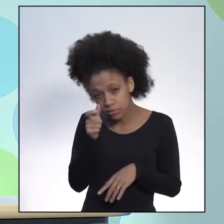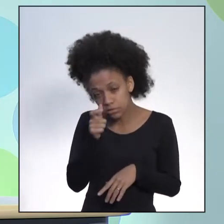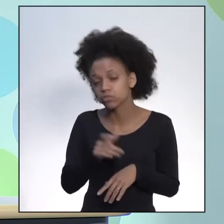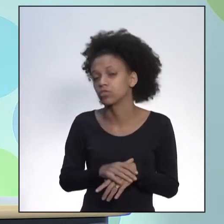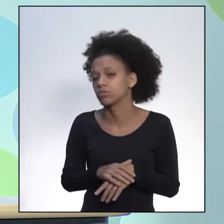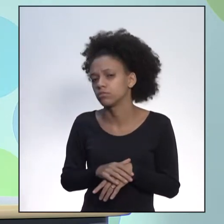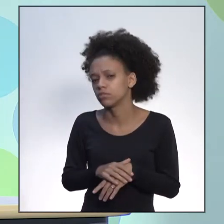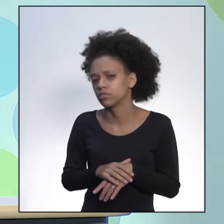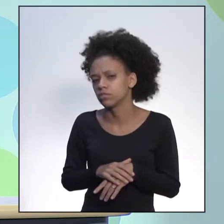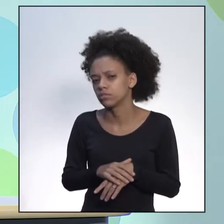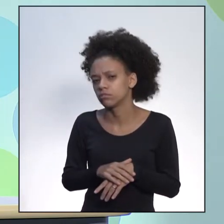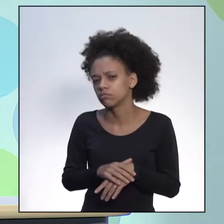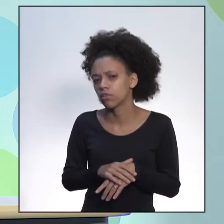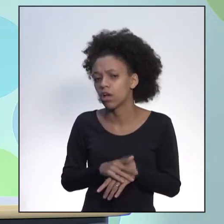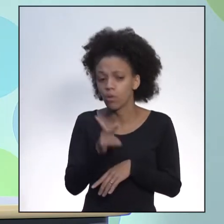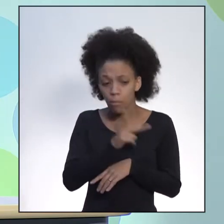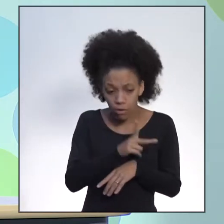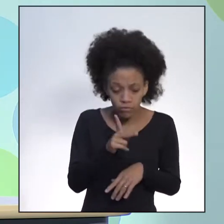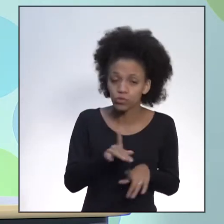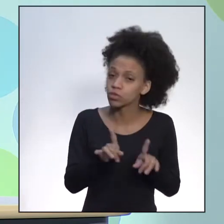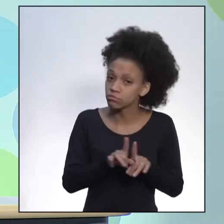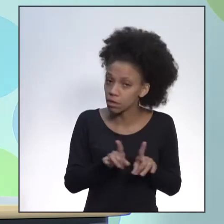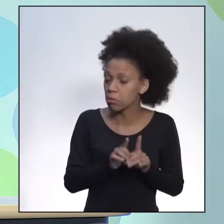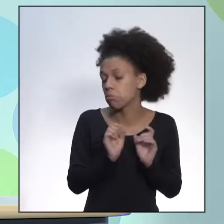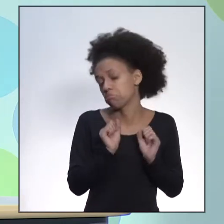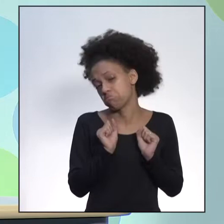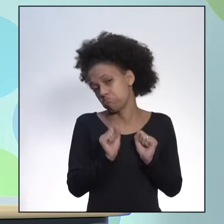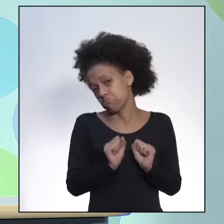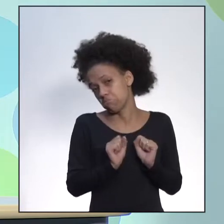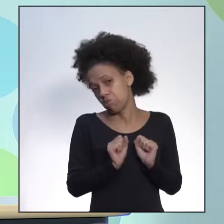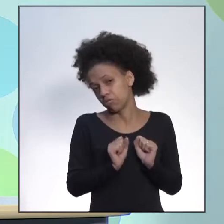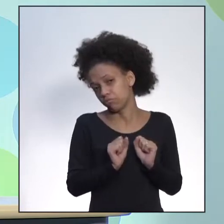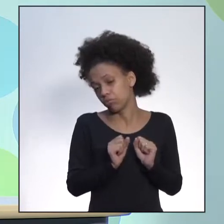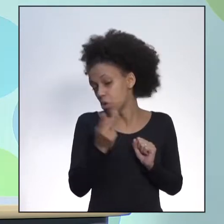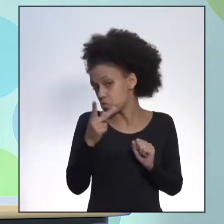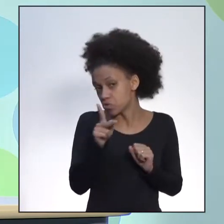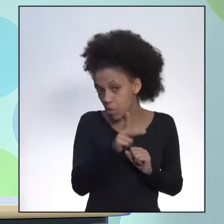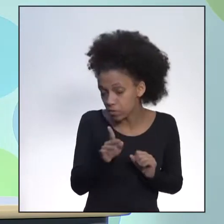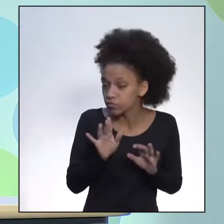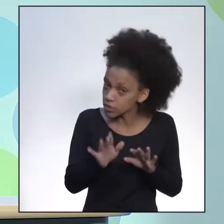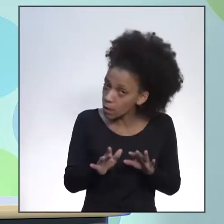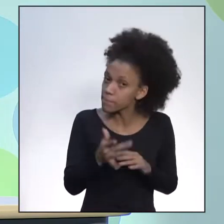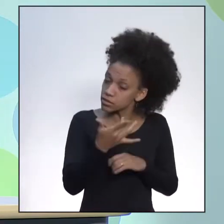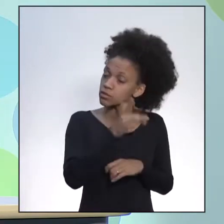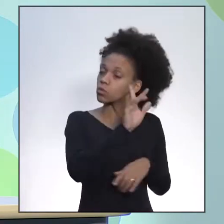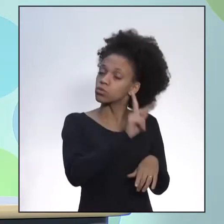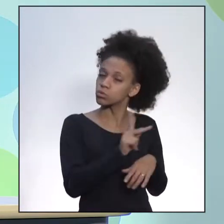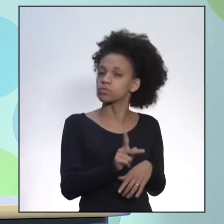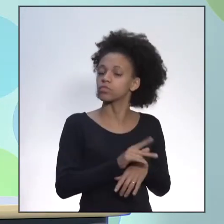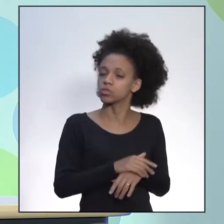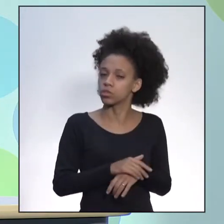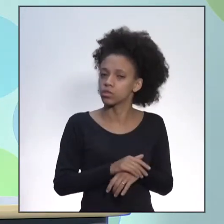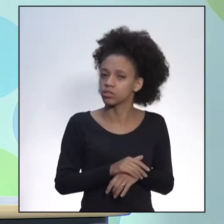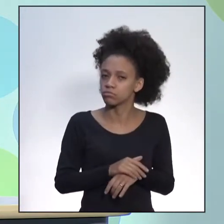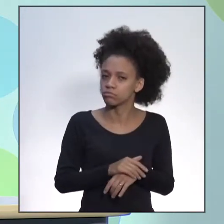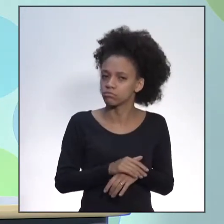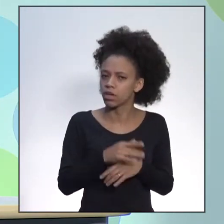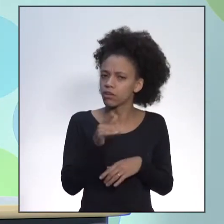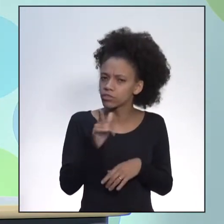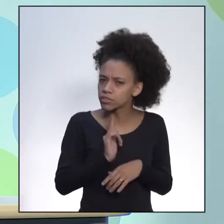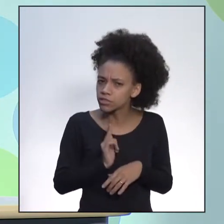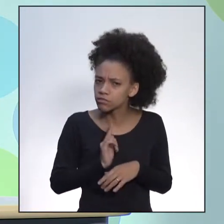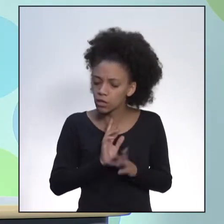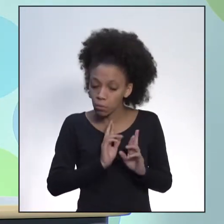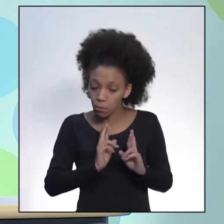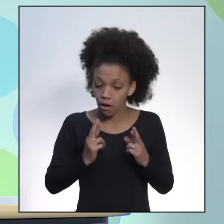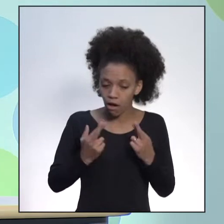assistindo, são os professores, pode ser que não seja o seu professor, mas são outros professores. Você tem uma